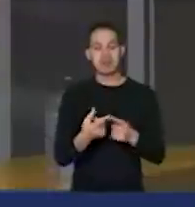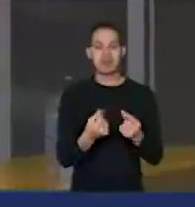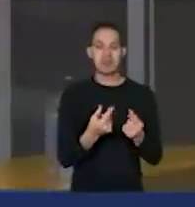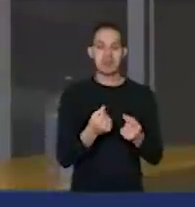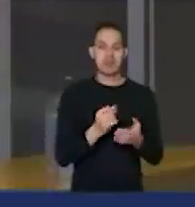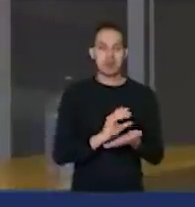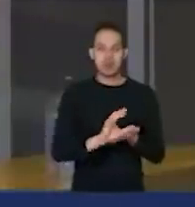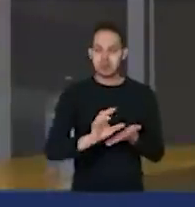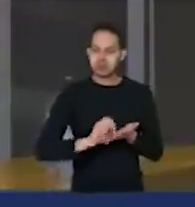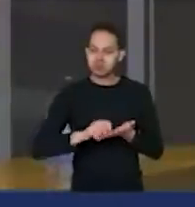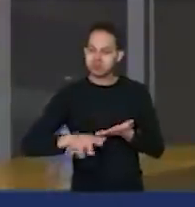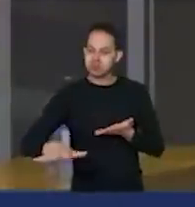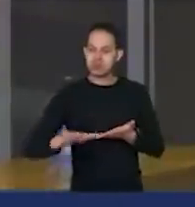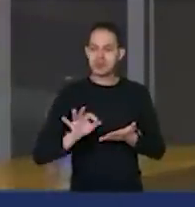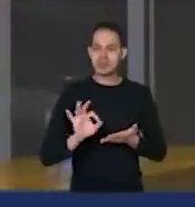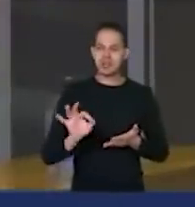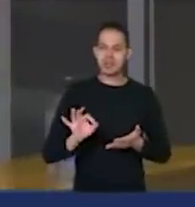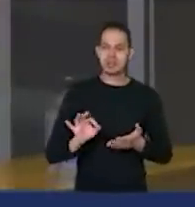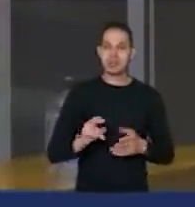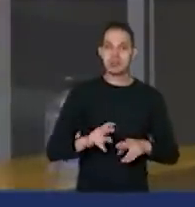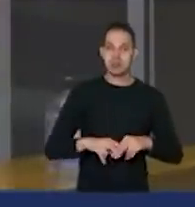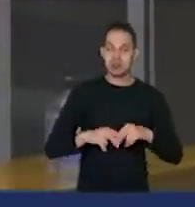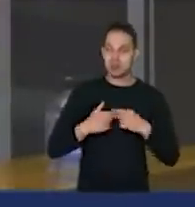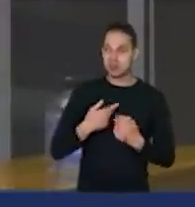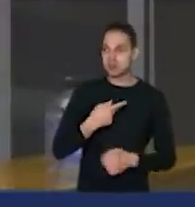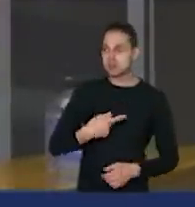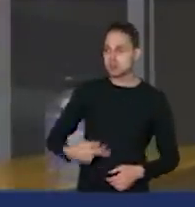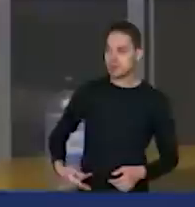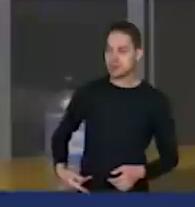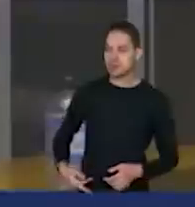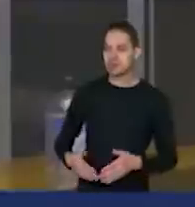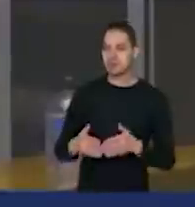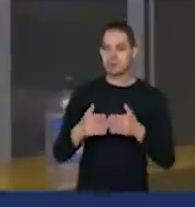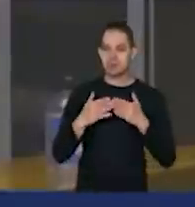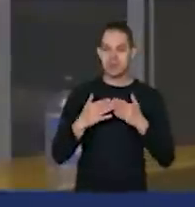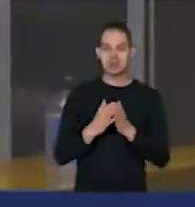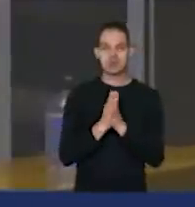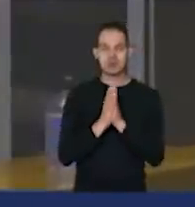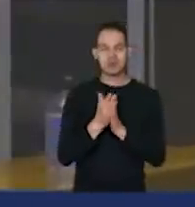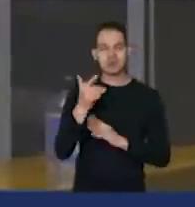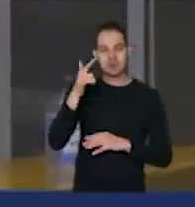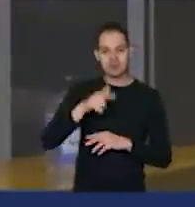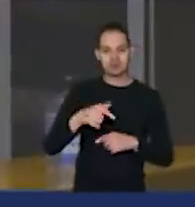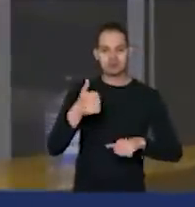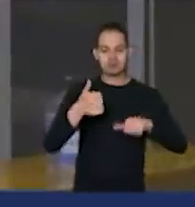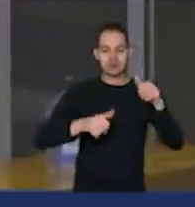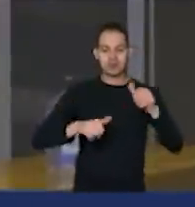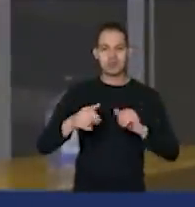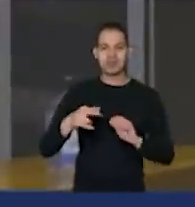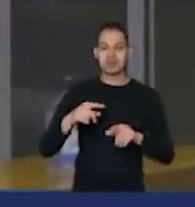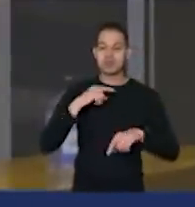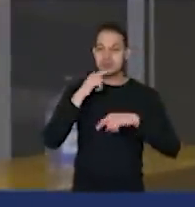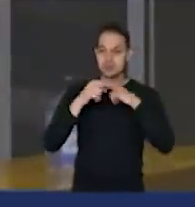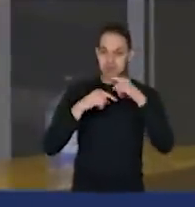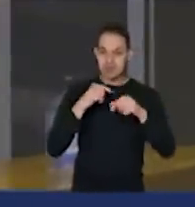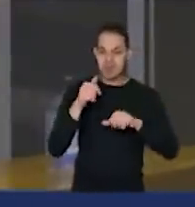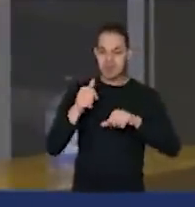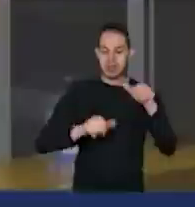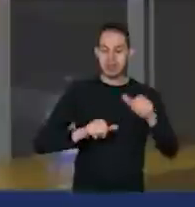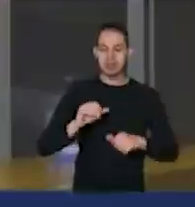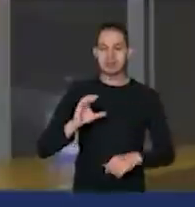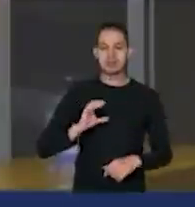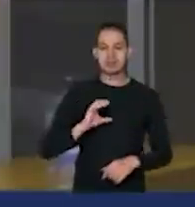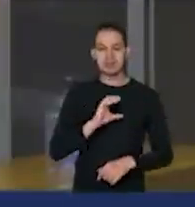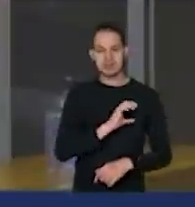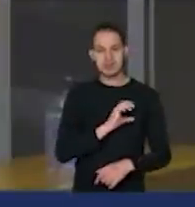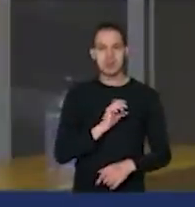aplicado. Por isso, senhor presidente, peço a reconsideração da questão de ordem, que será analisada pela Comissão de Constituição e